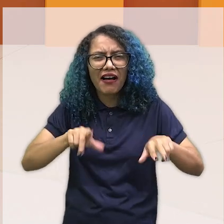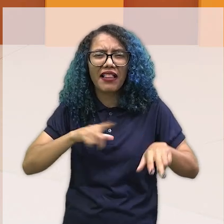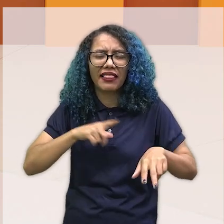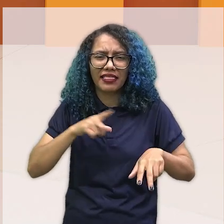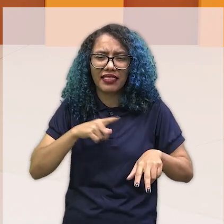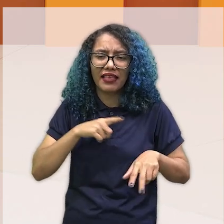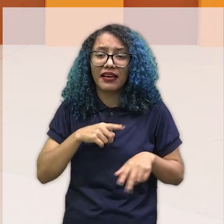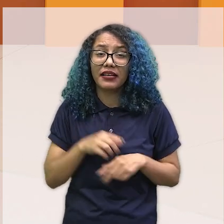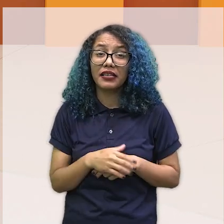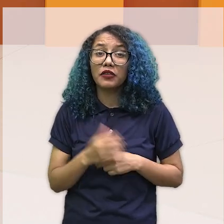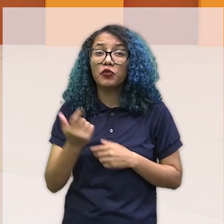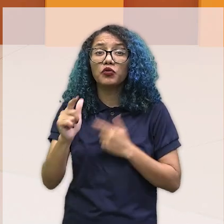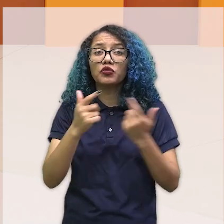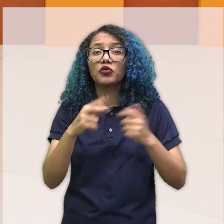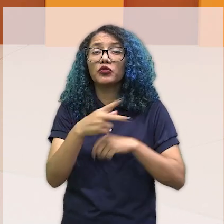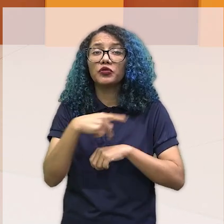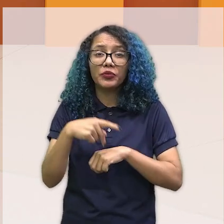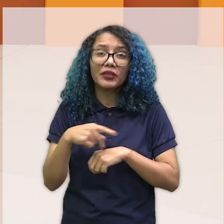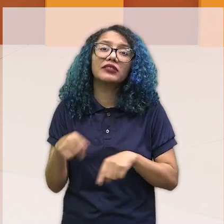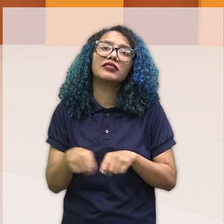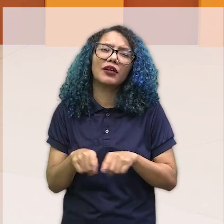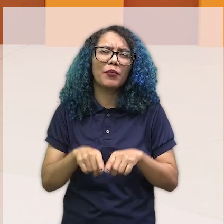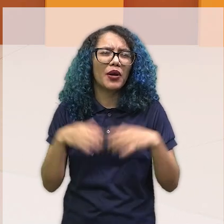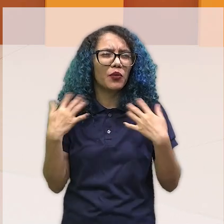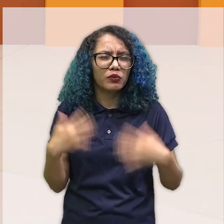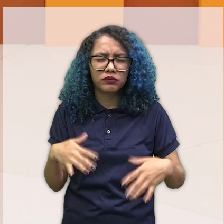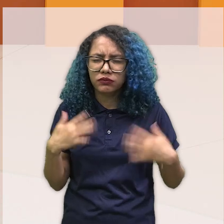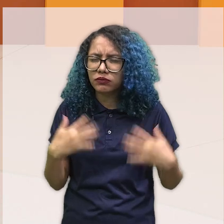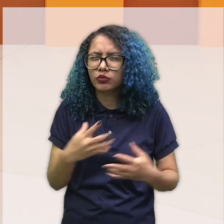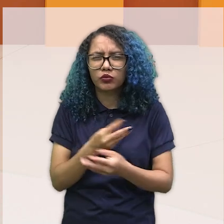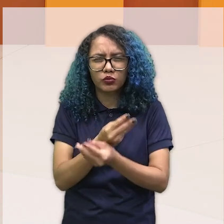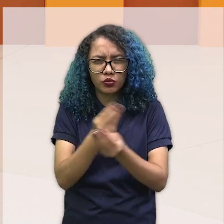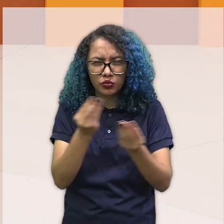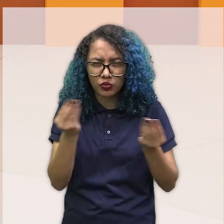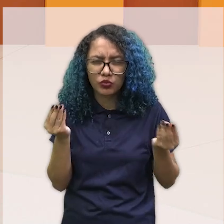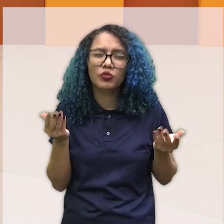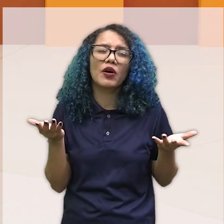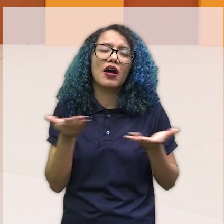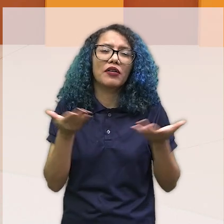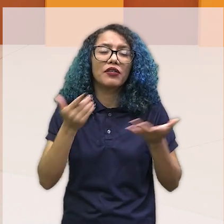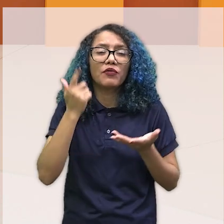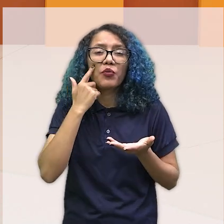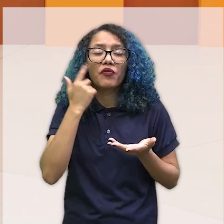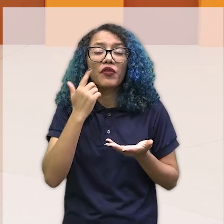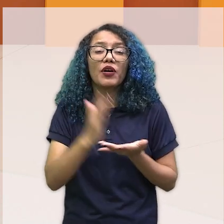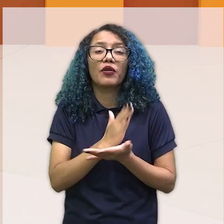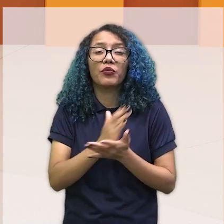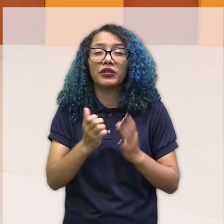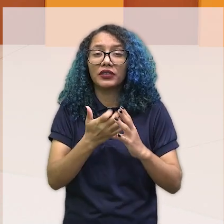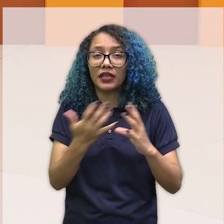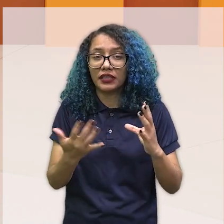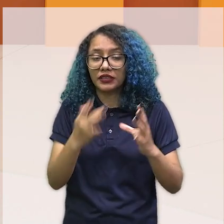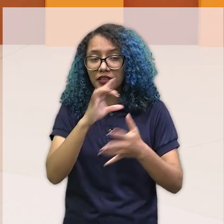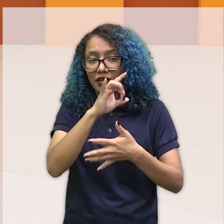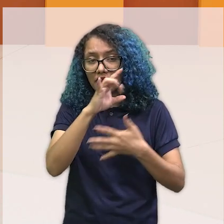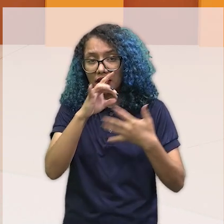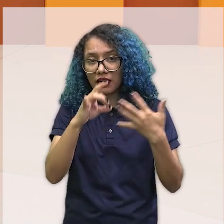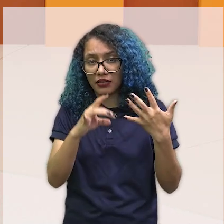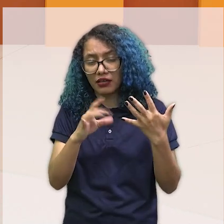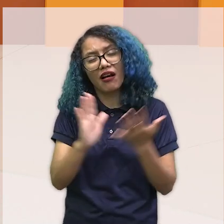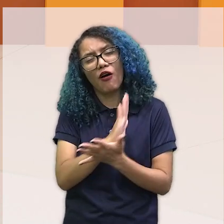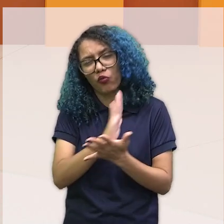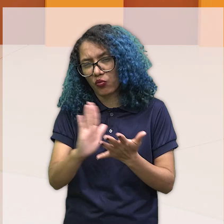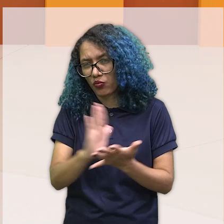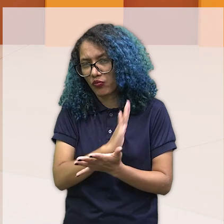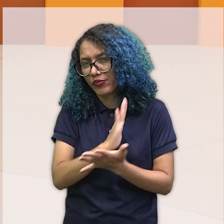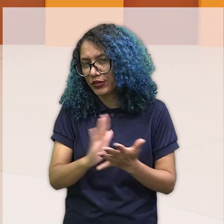imaginar no restante dos países que nós temos ao redor do planeta. Então nós iremos estudar algumas características de alguns